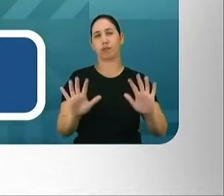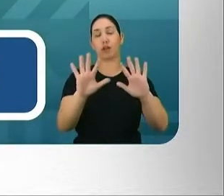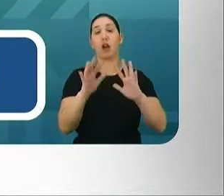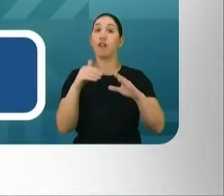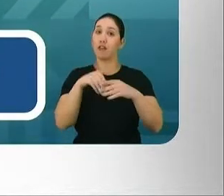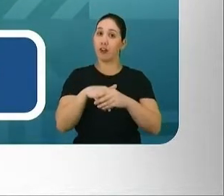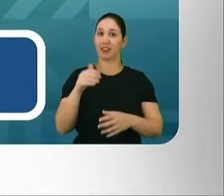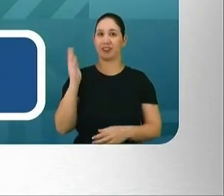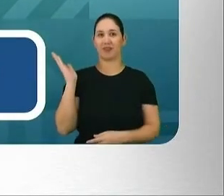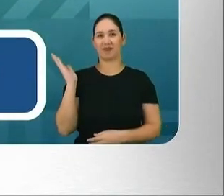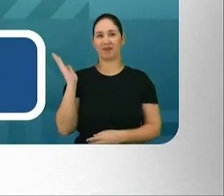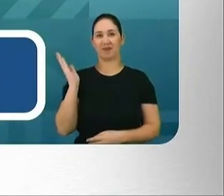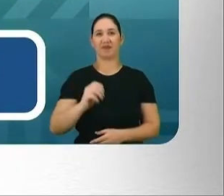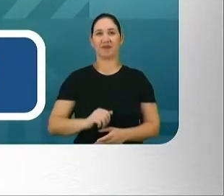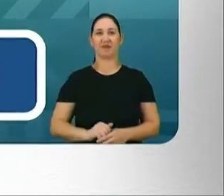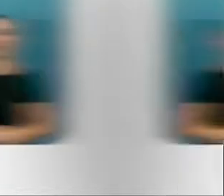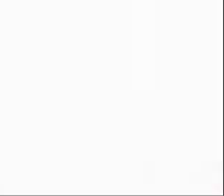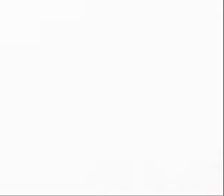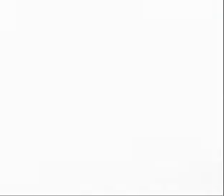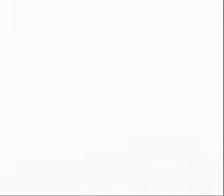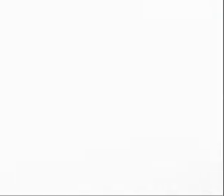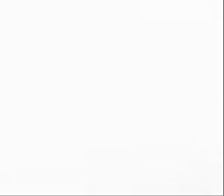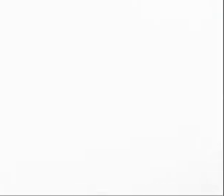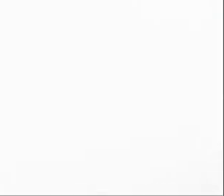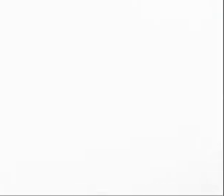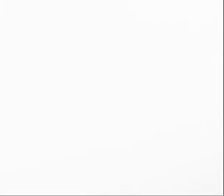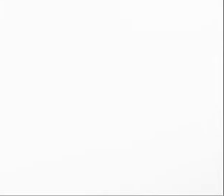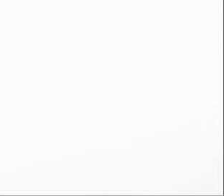metropolitana de Jundiaí. Vote 1199.